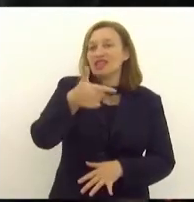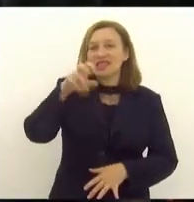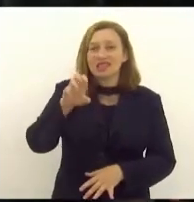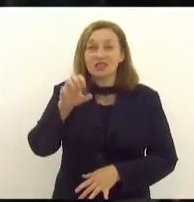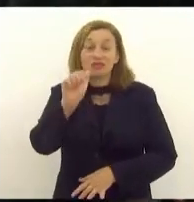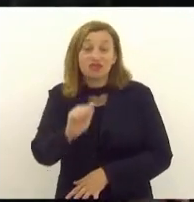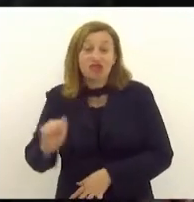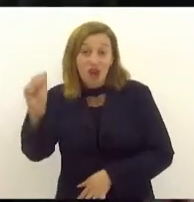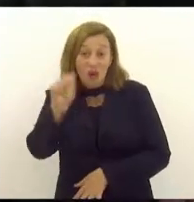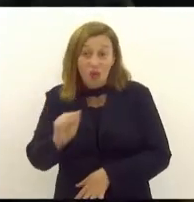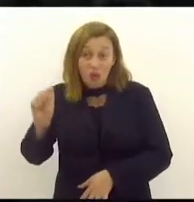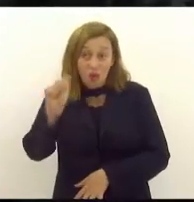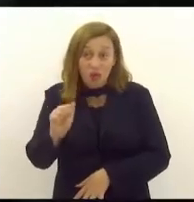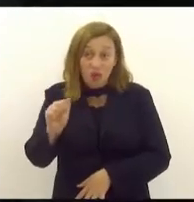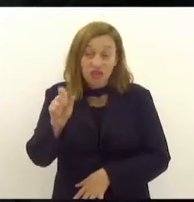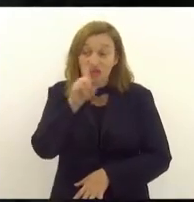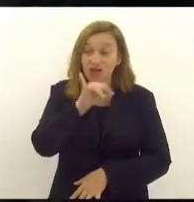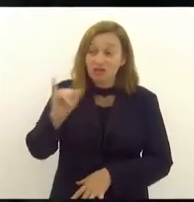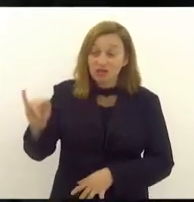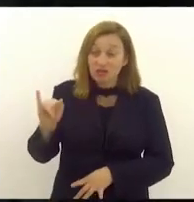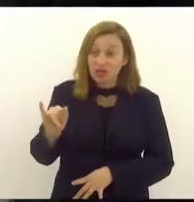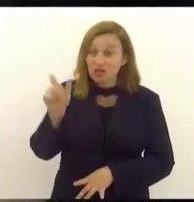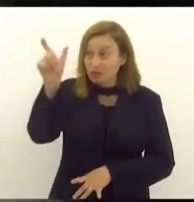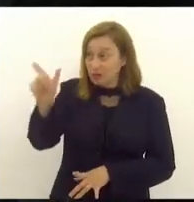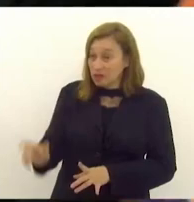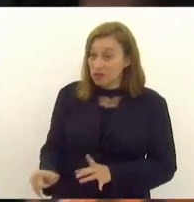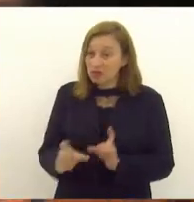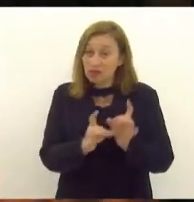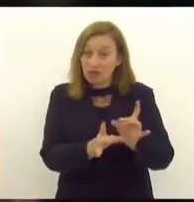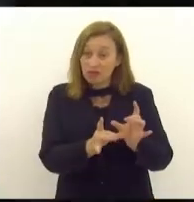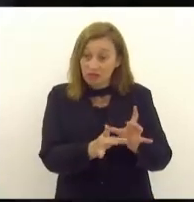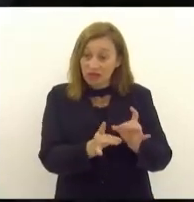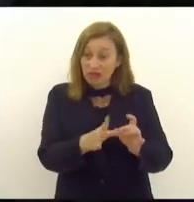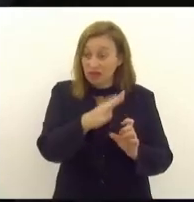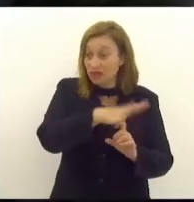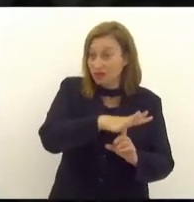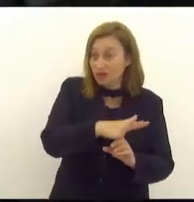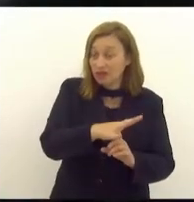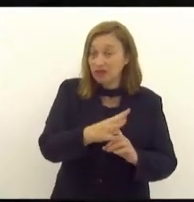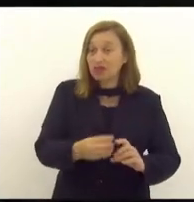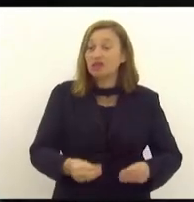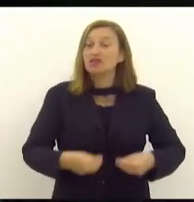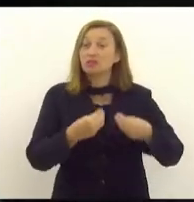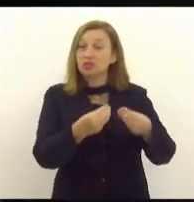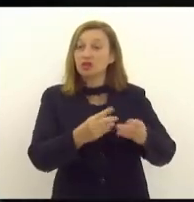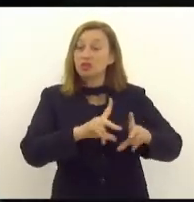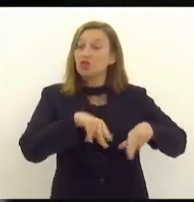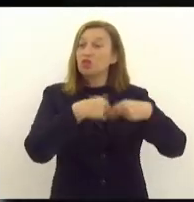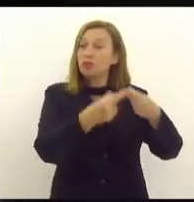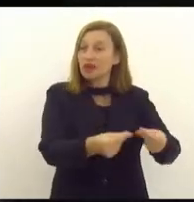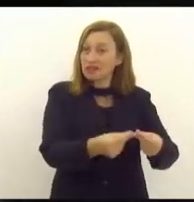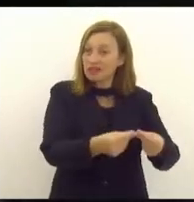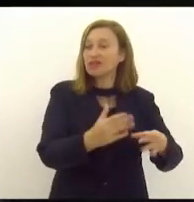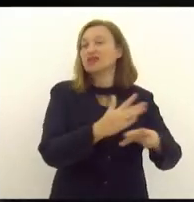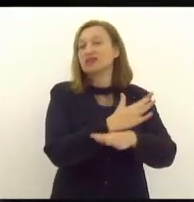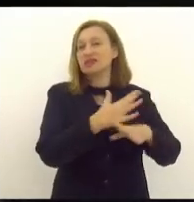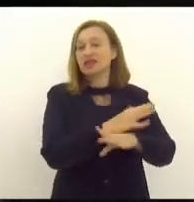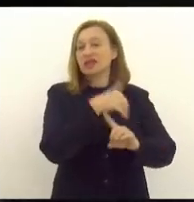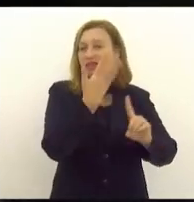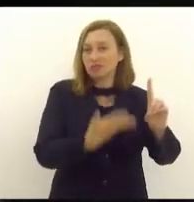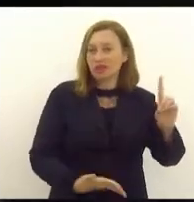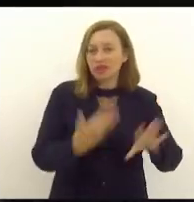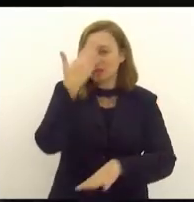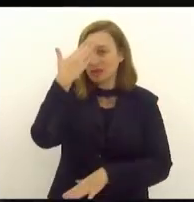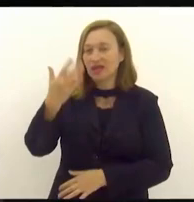de agosto é o dia diferente nós estamos dando a feira livre de Volta Redonda esse essa justa homenagem